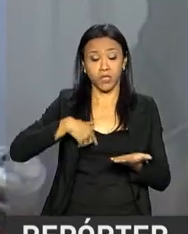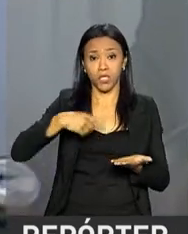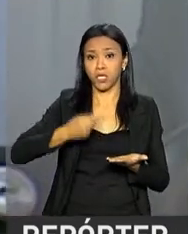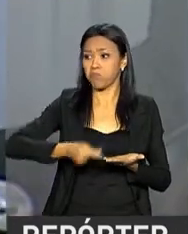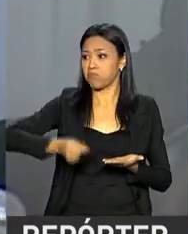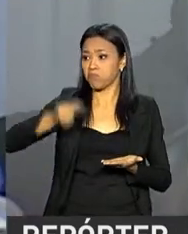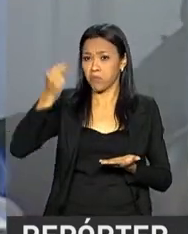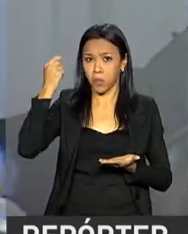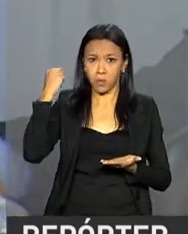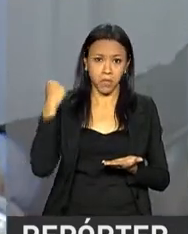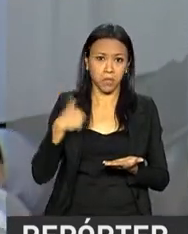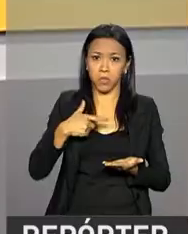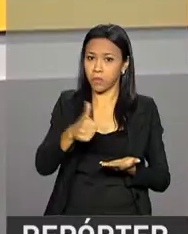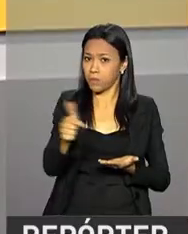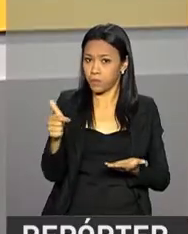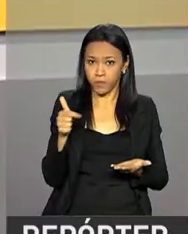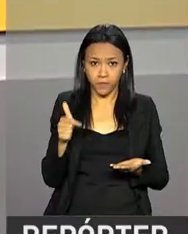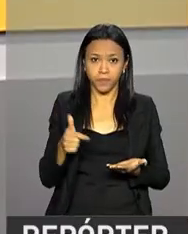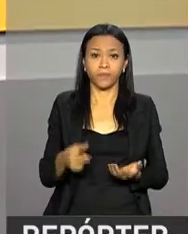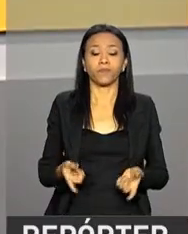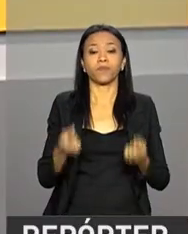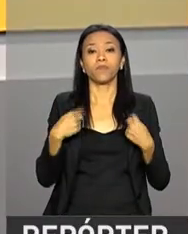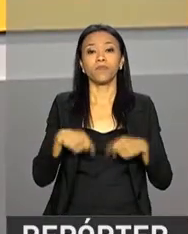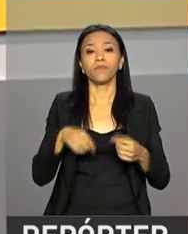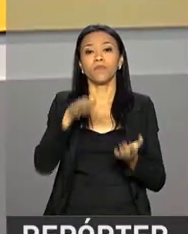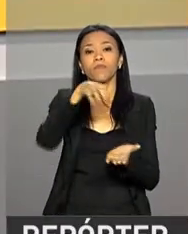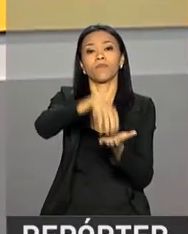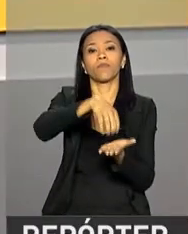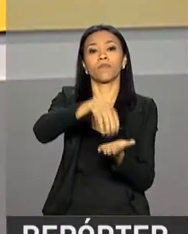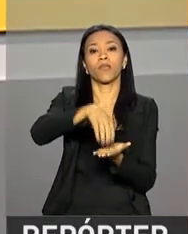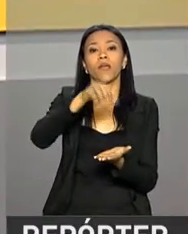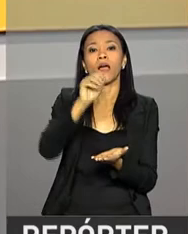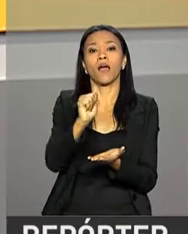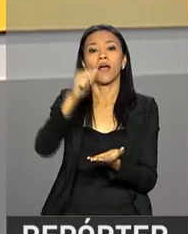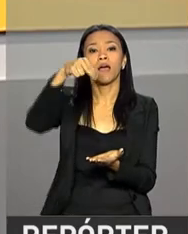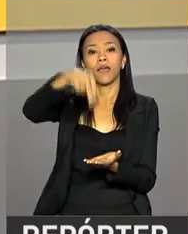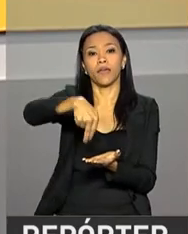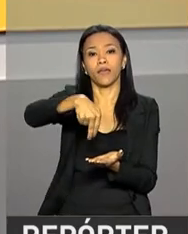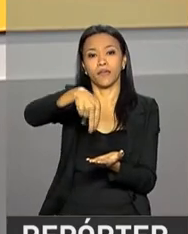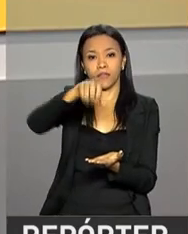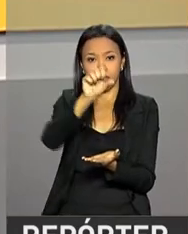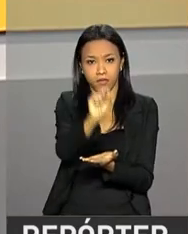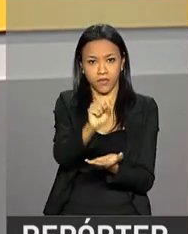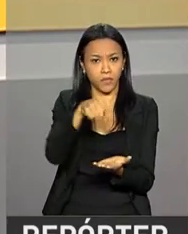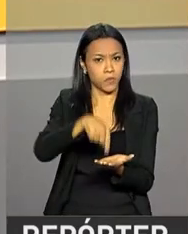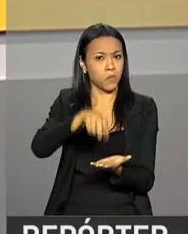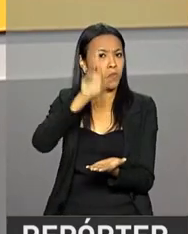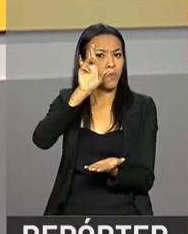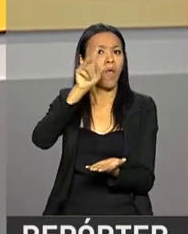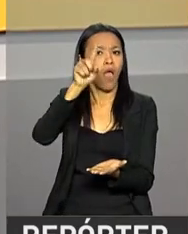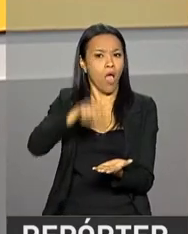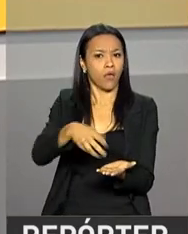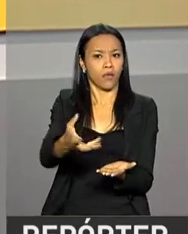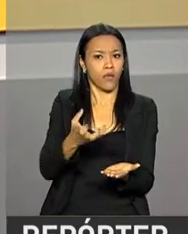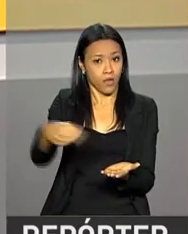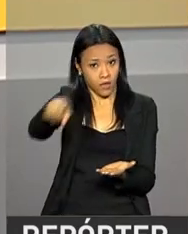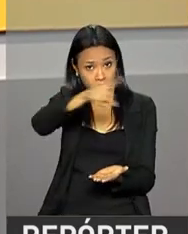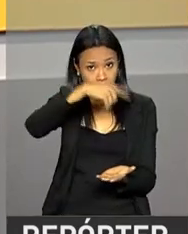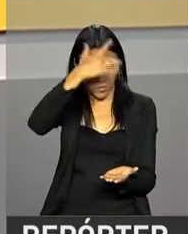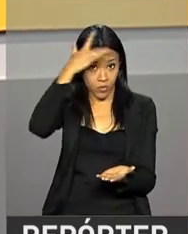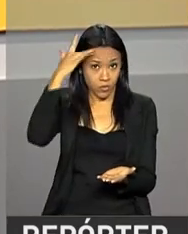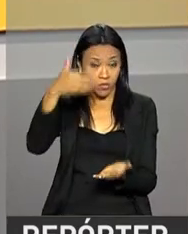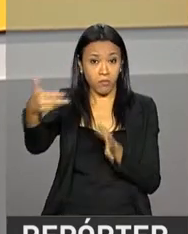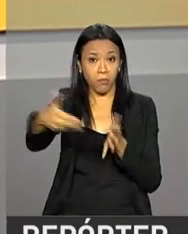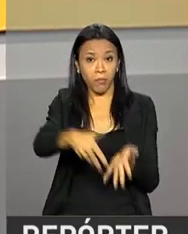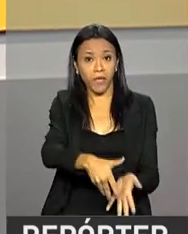Eletrobras há algum tempo. A Agência Nacional de Saúde Suplementar, a ANS, quer que a população